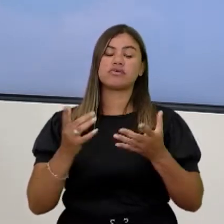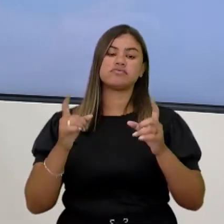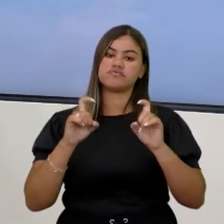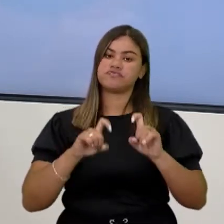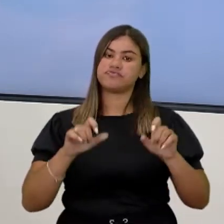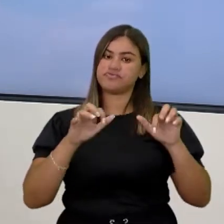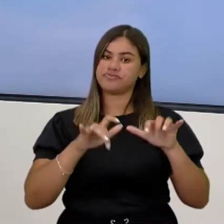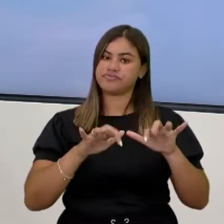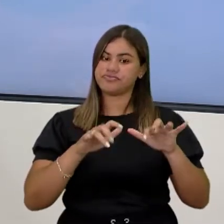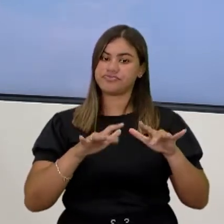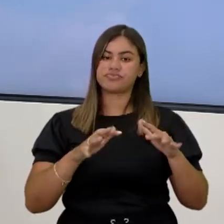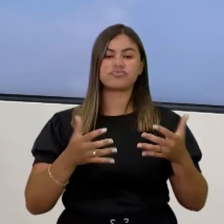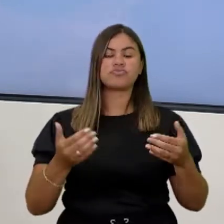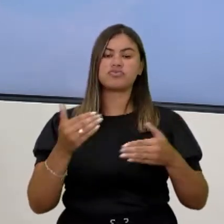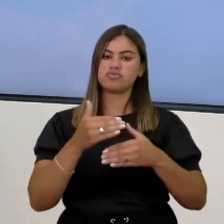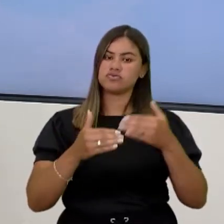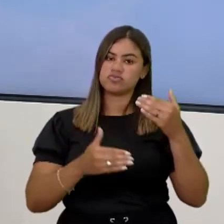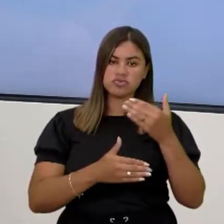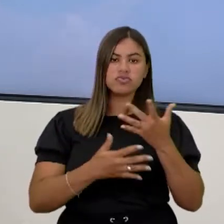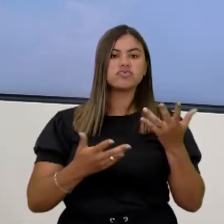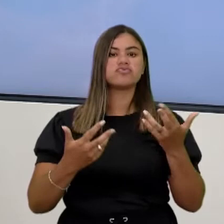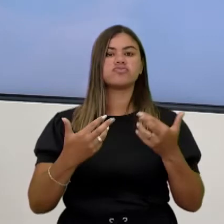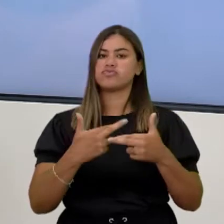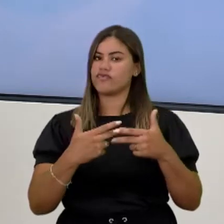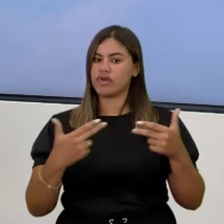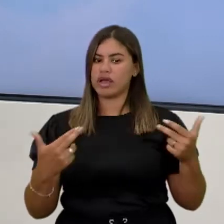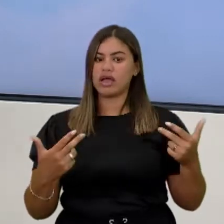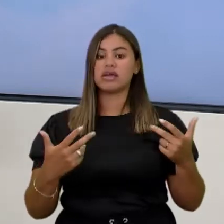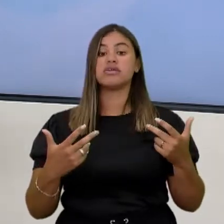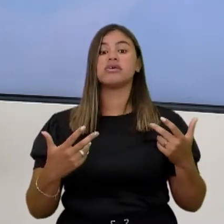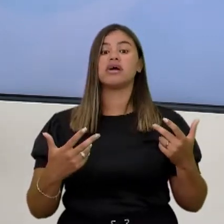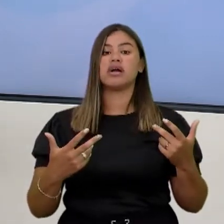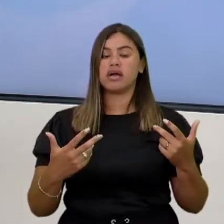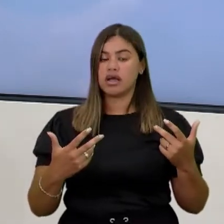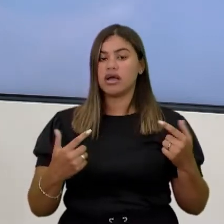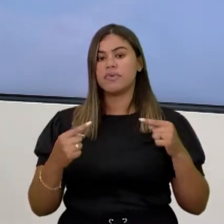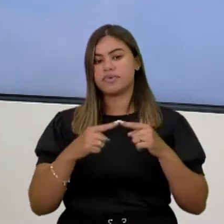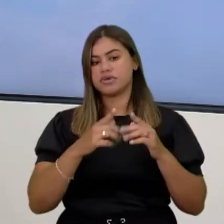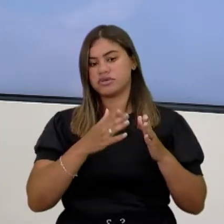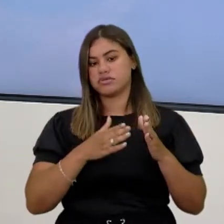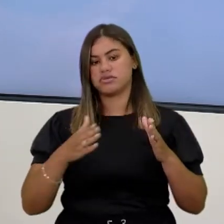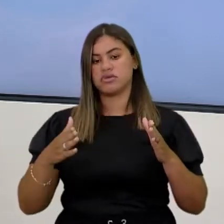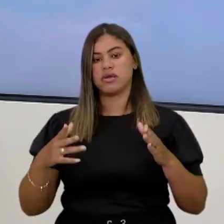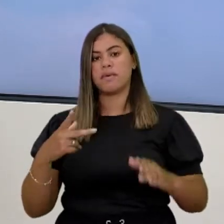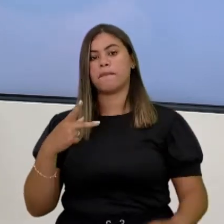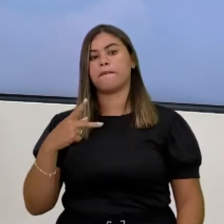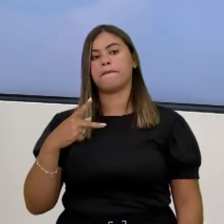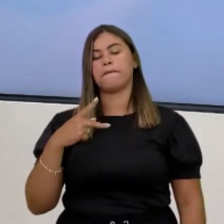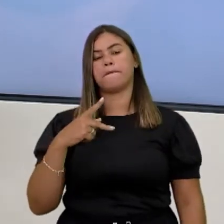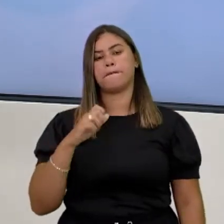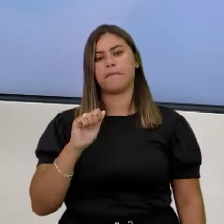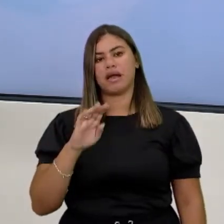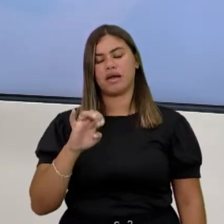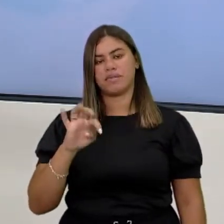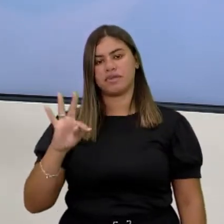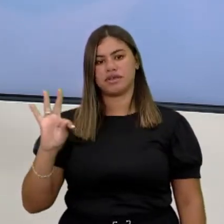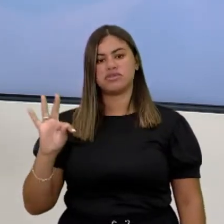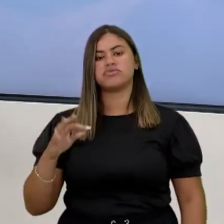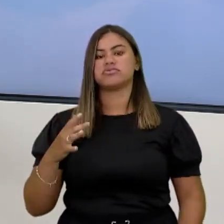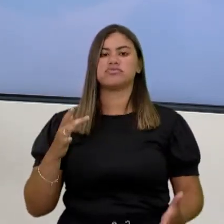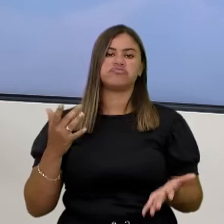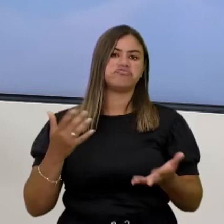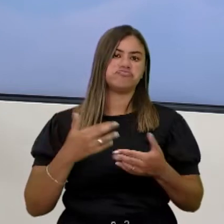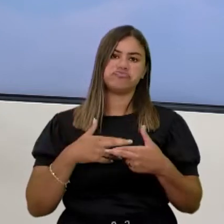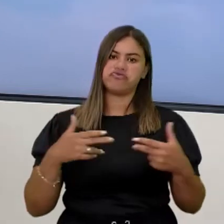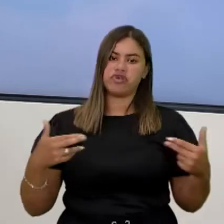computador, dentro do computador PowerPoint, Office, instrumentos de organização como Padlet, e o mural da escola, que é o não